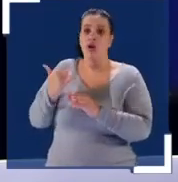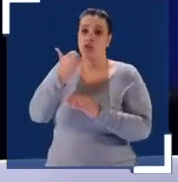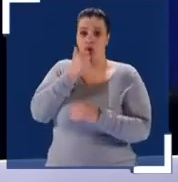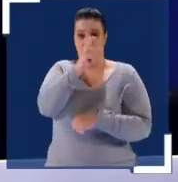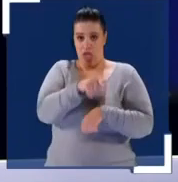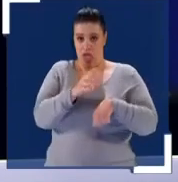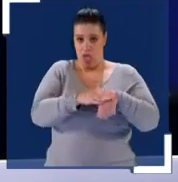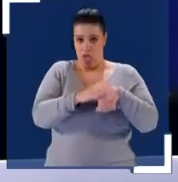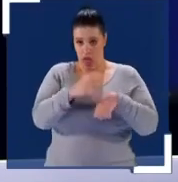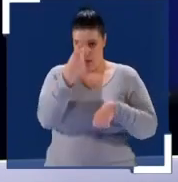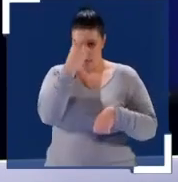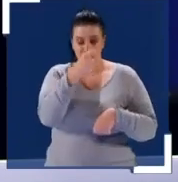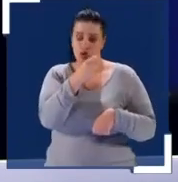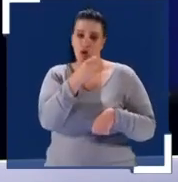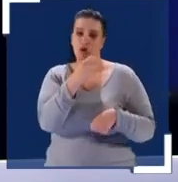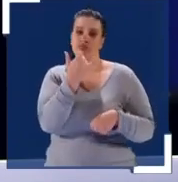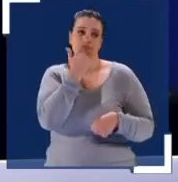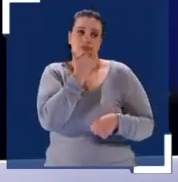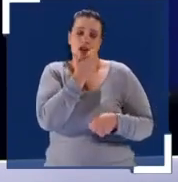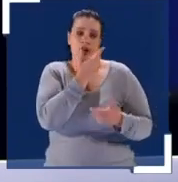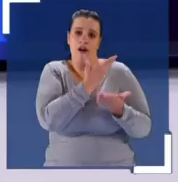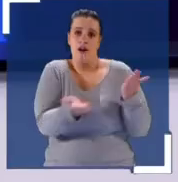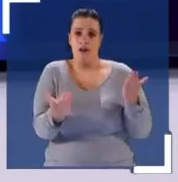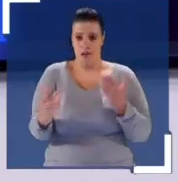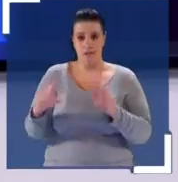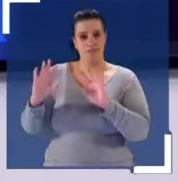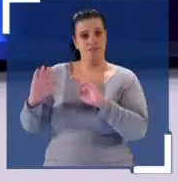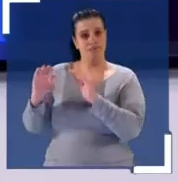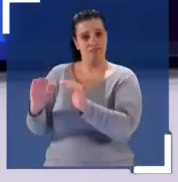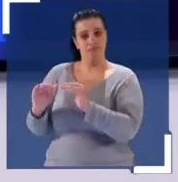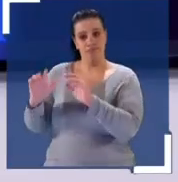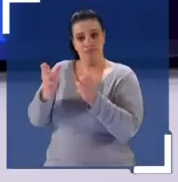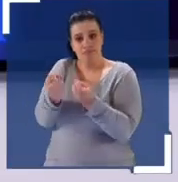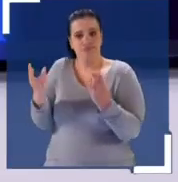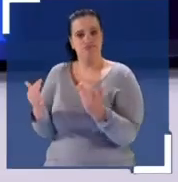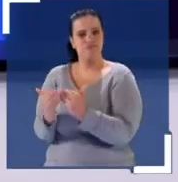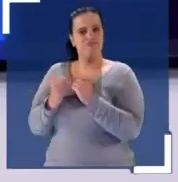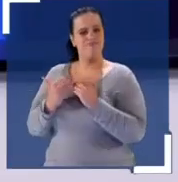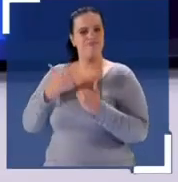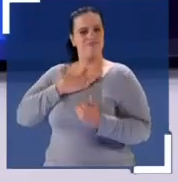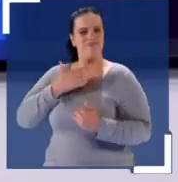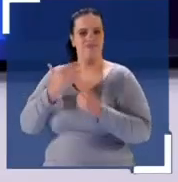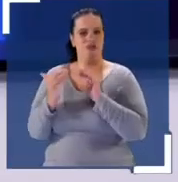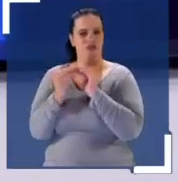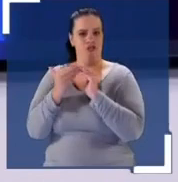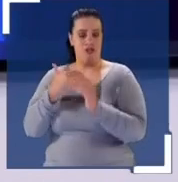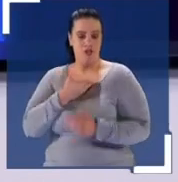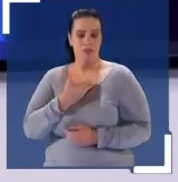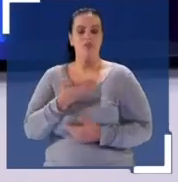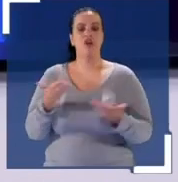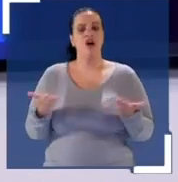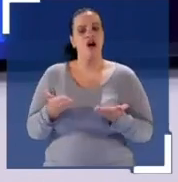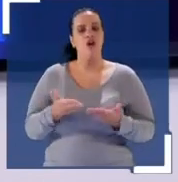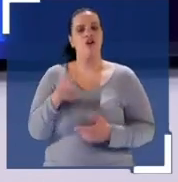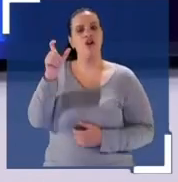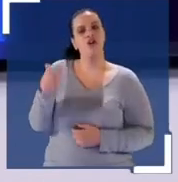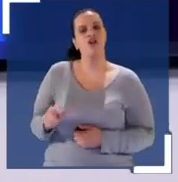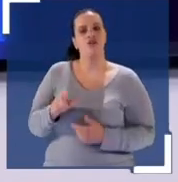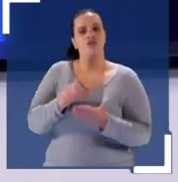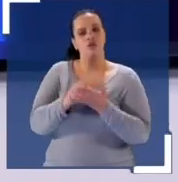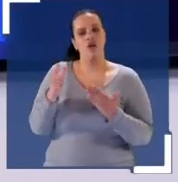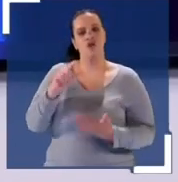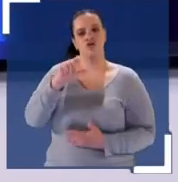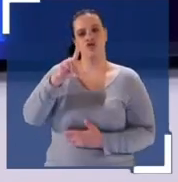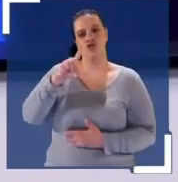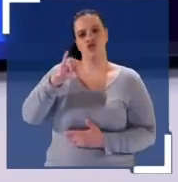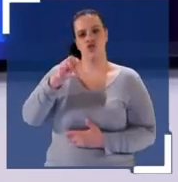o feiticeiro, por isso temos que mudar. Eu anuncio agora a participação do jornalista Diogo Pinheiro do portal UOL. Diogo, boa